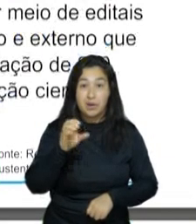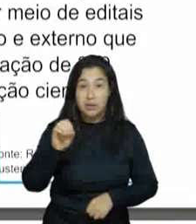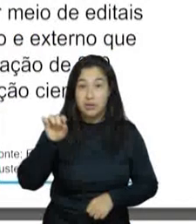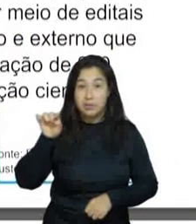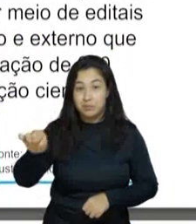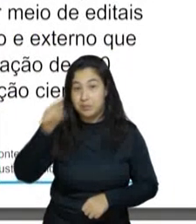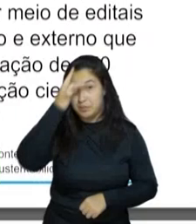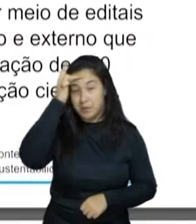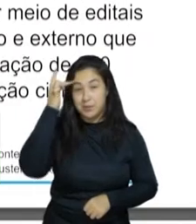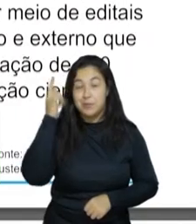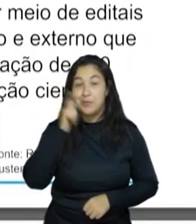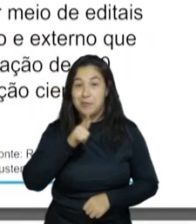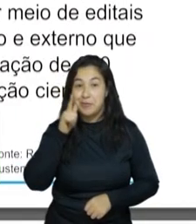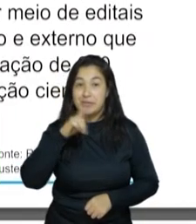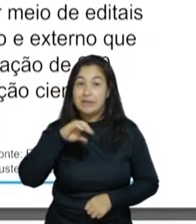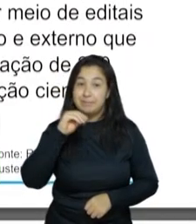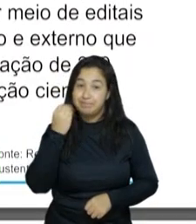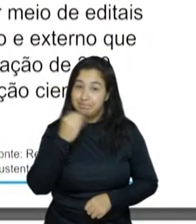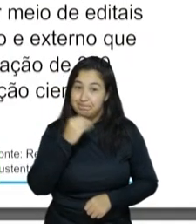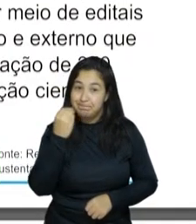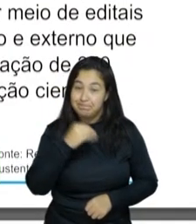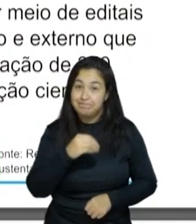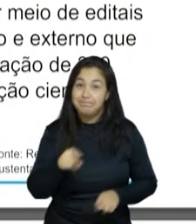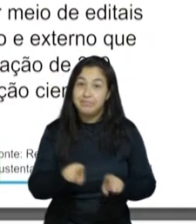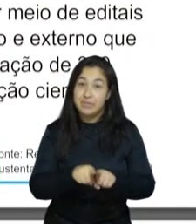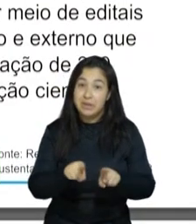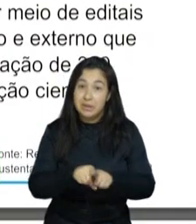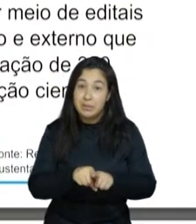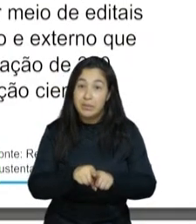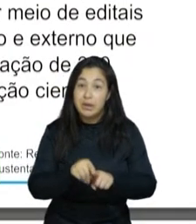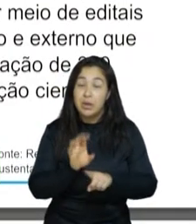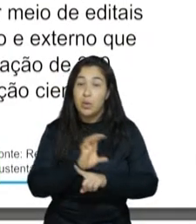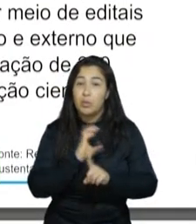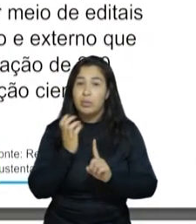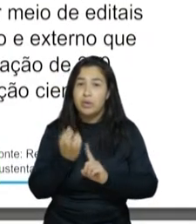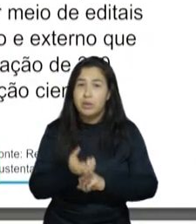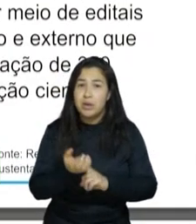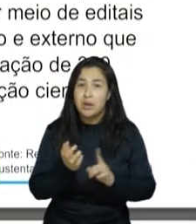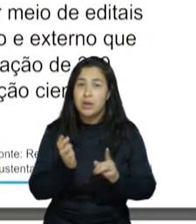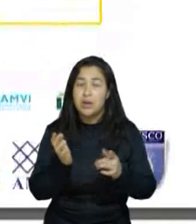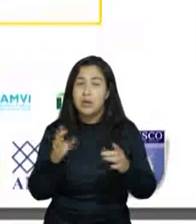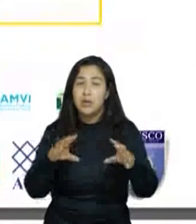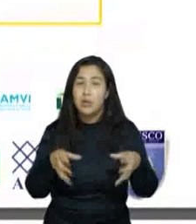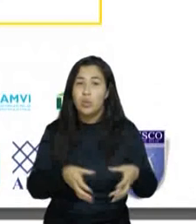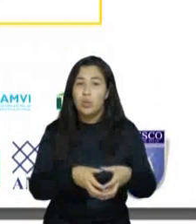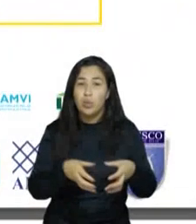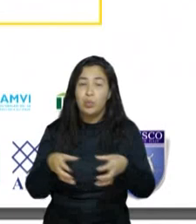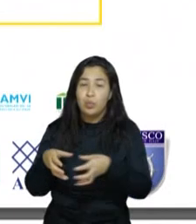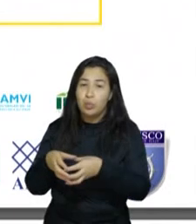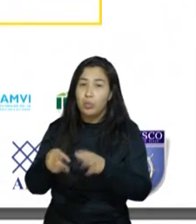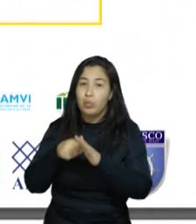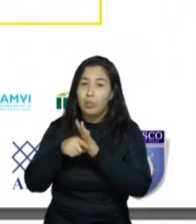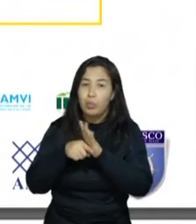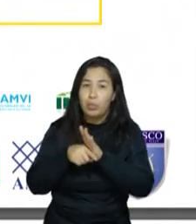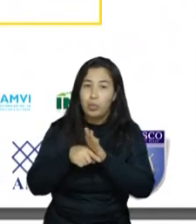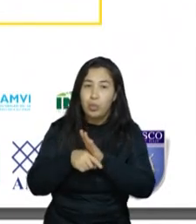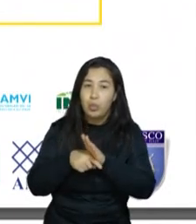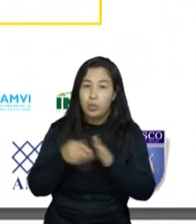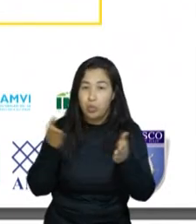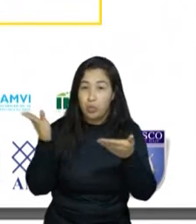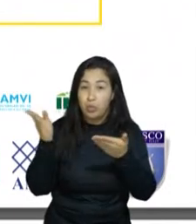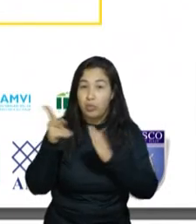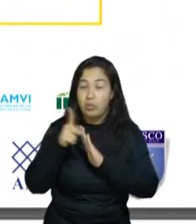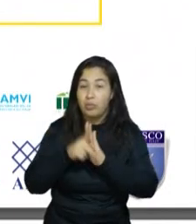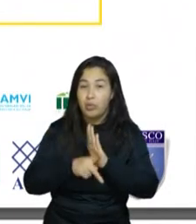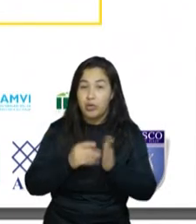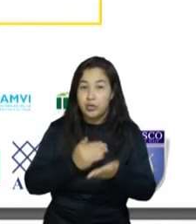de 60 ações. Inserções comunitárias com os grupos de pesquisa. Aqui são os projetos